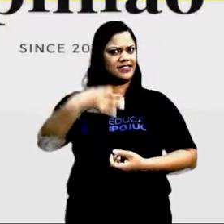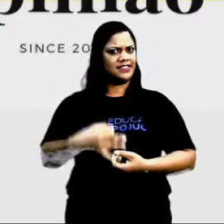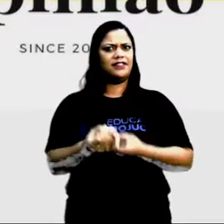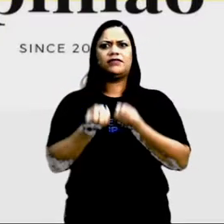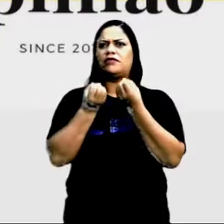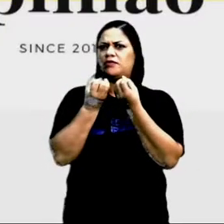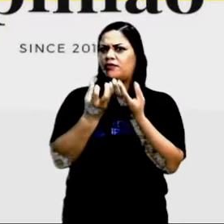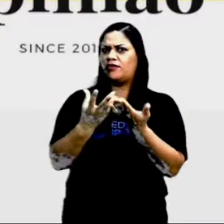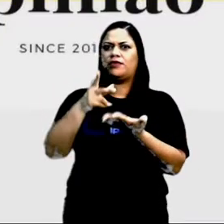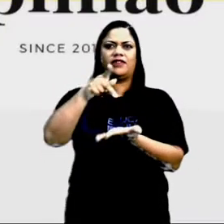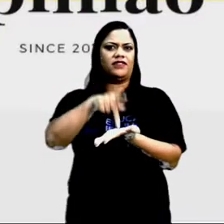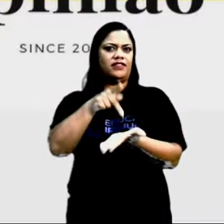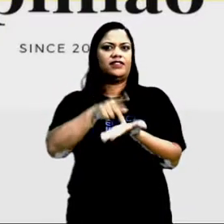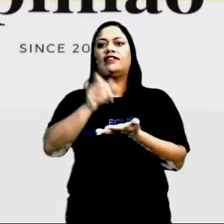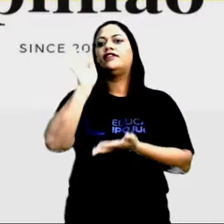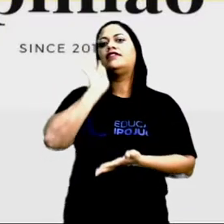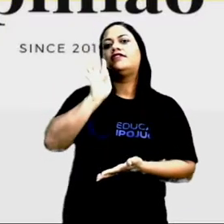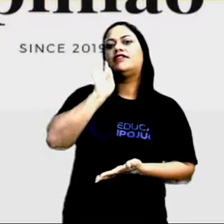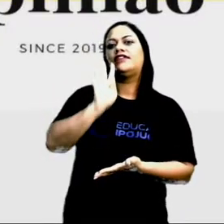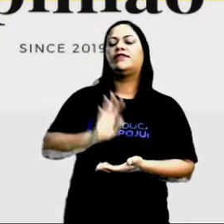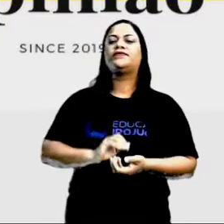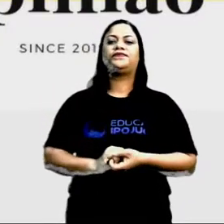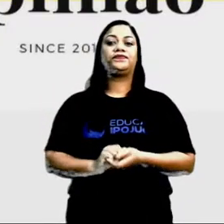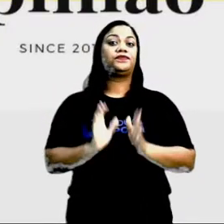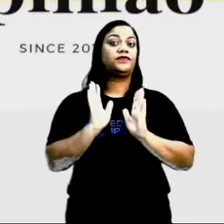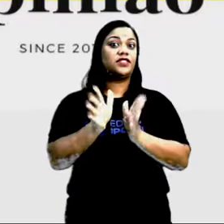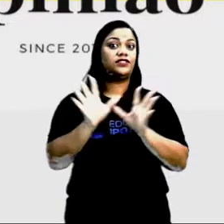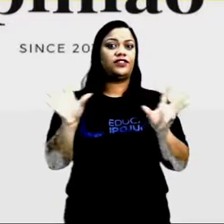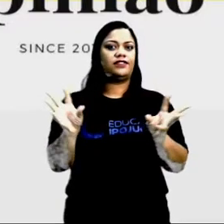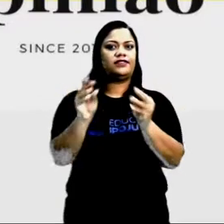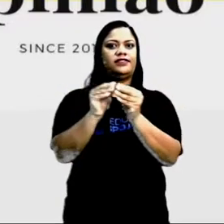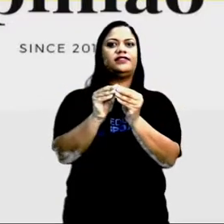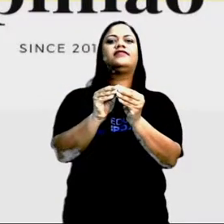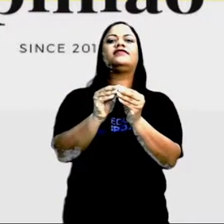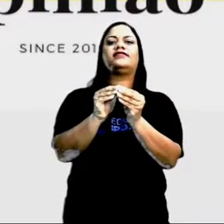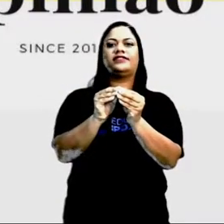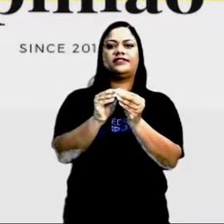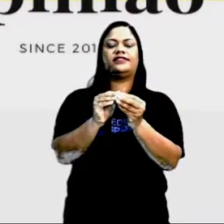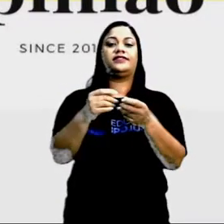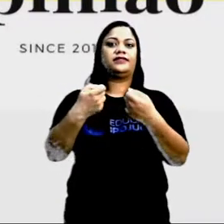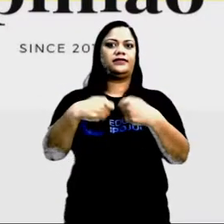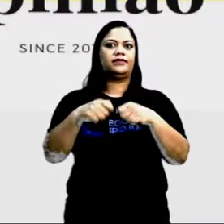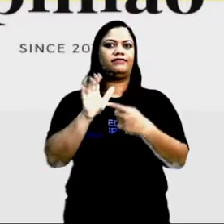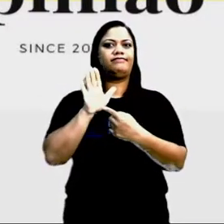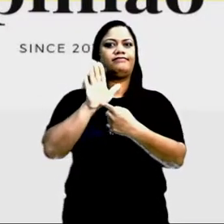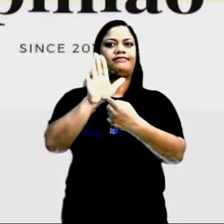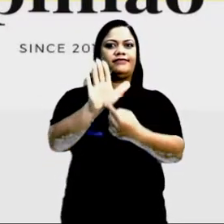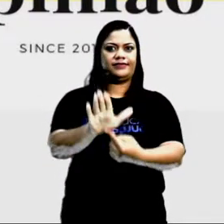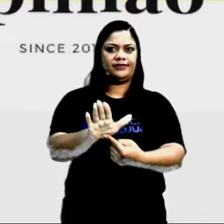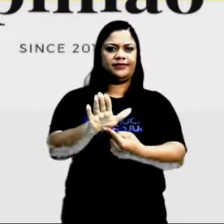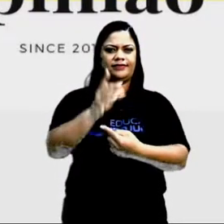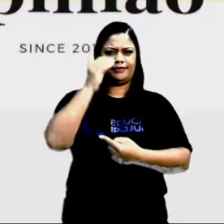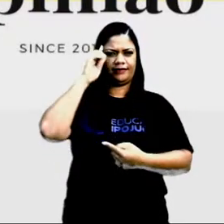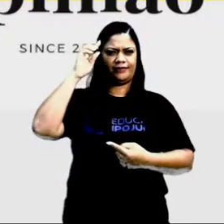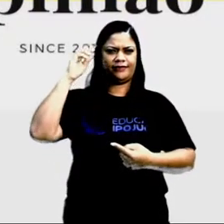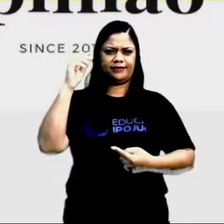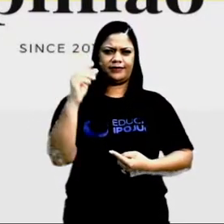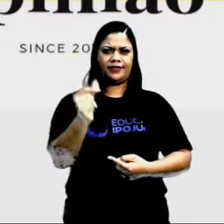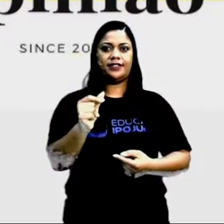é verdade, é legal. Já na conclusão, a conclusão, ela deve ser apresentada uma ideia